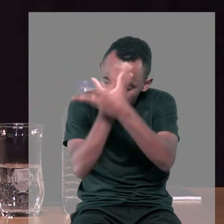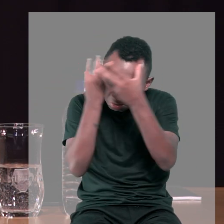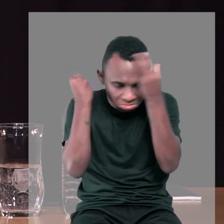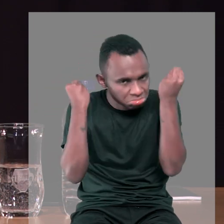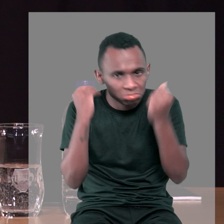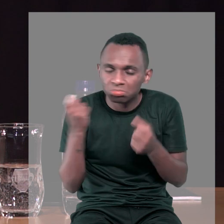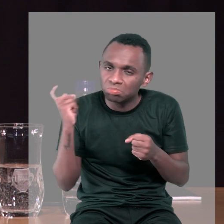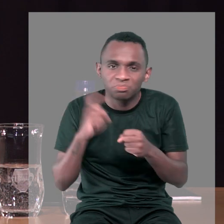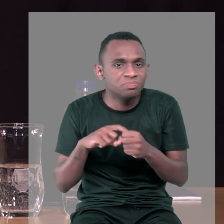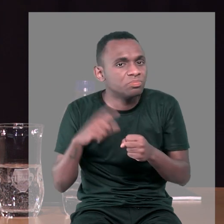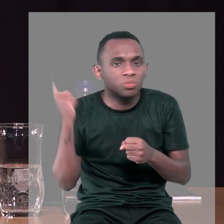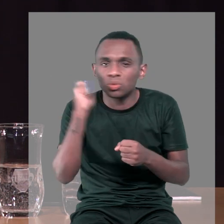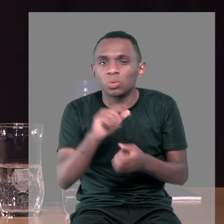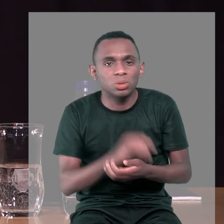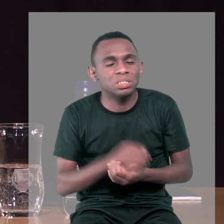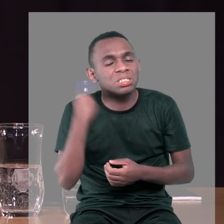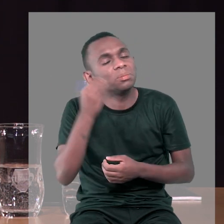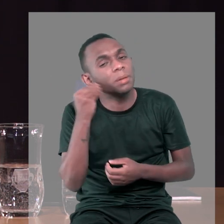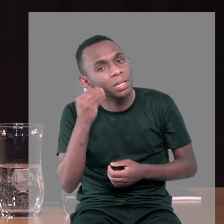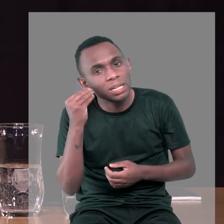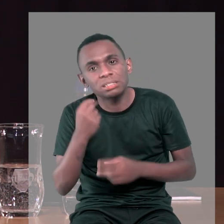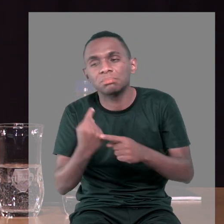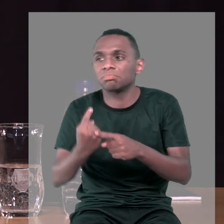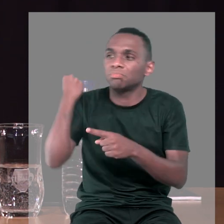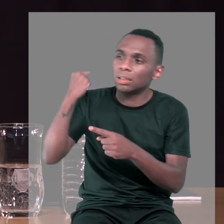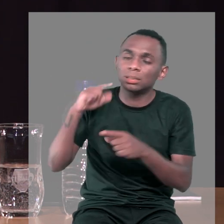mecânico, a utilização de clichês, é uma forma de tamponar